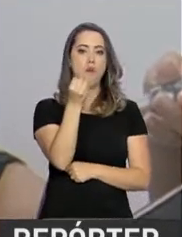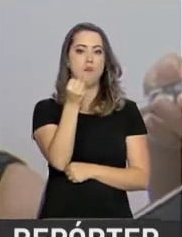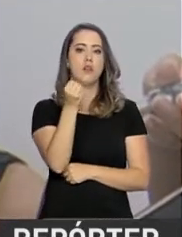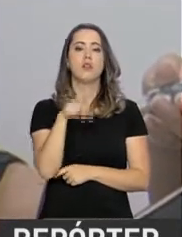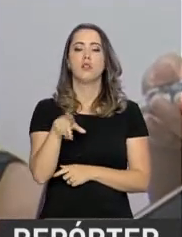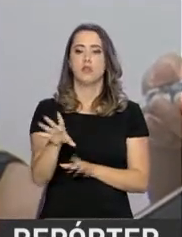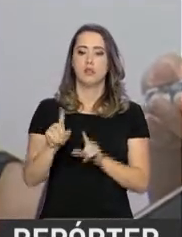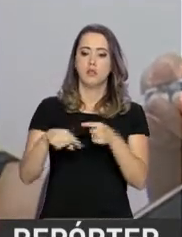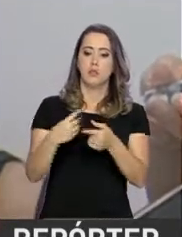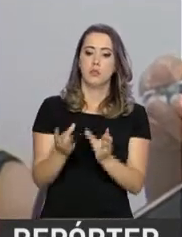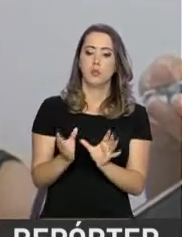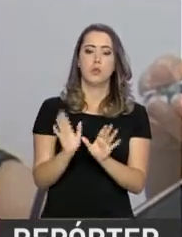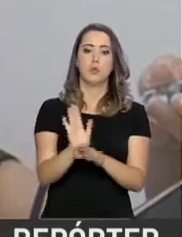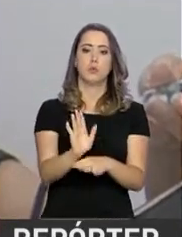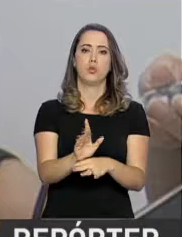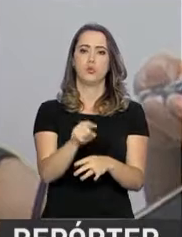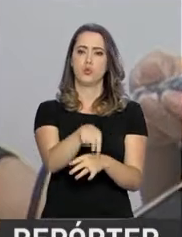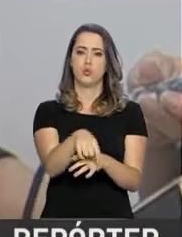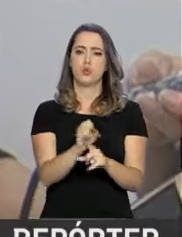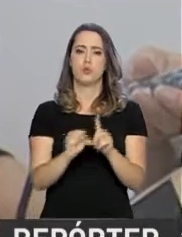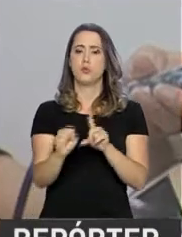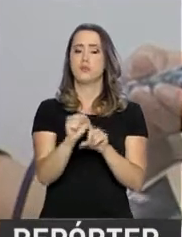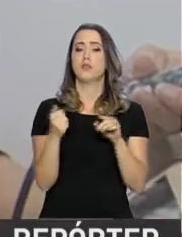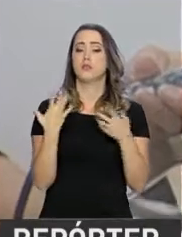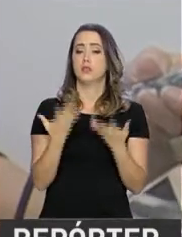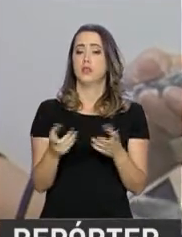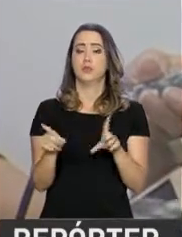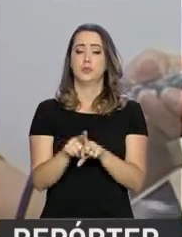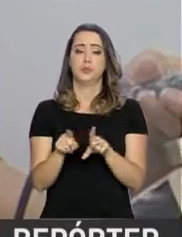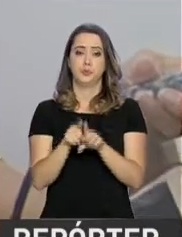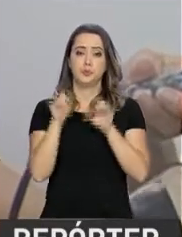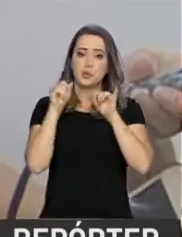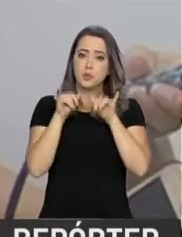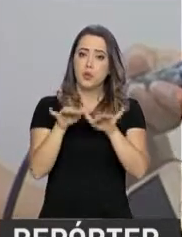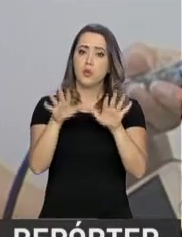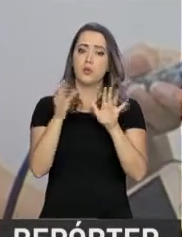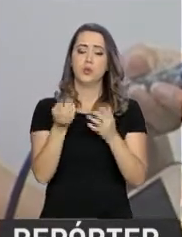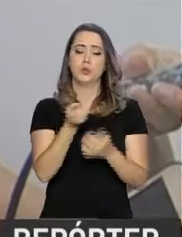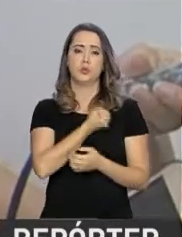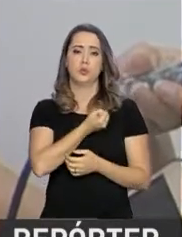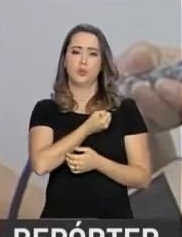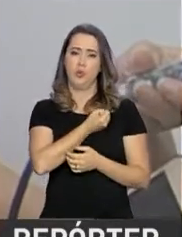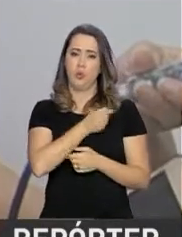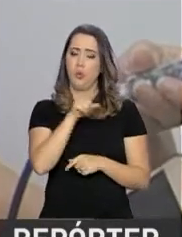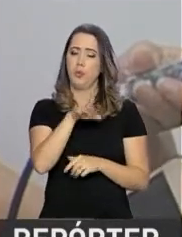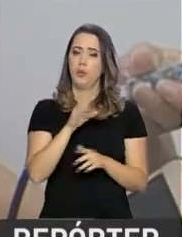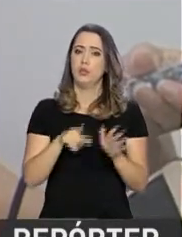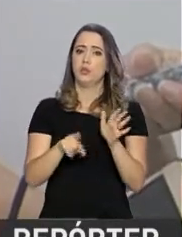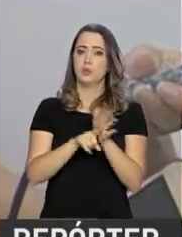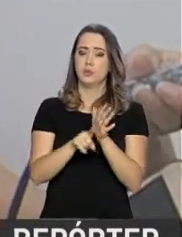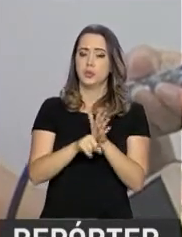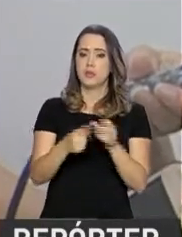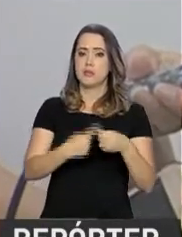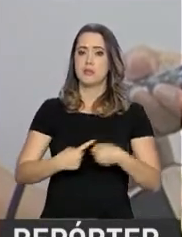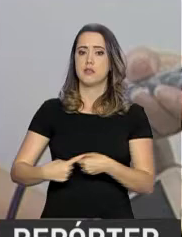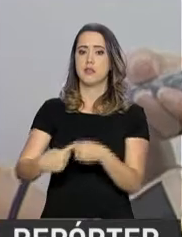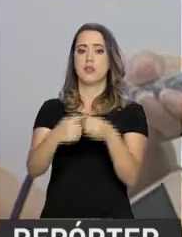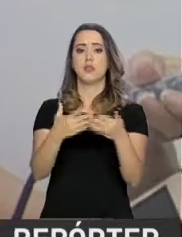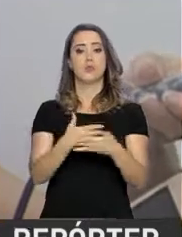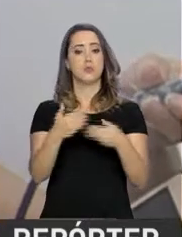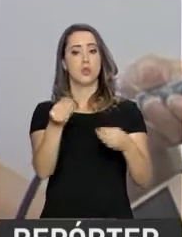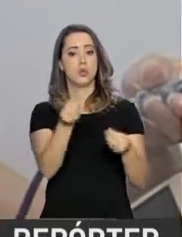e encaminhadas para a rede de assistência, quanto a disseminação desses dados permitem, tanto no âmbito do município, na melhoria